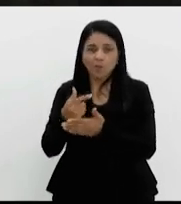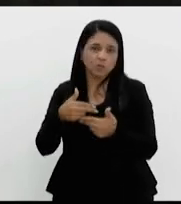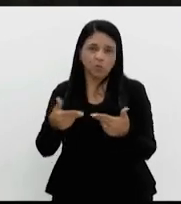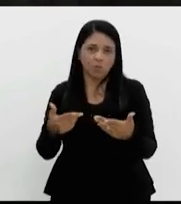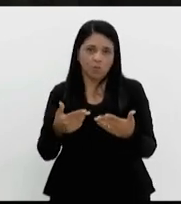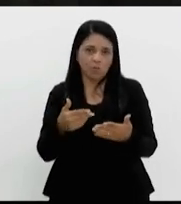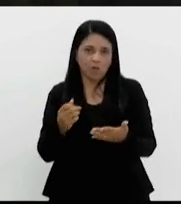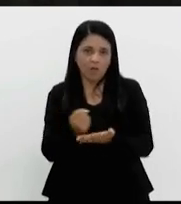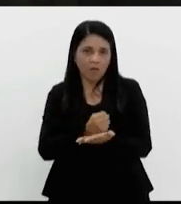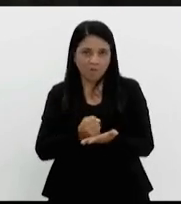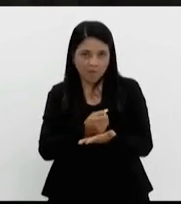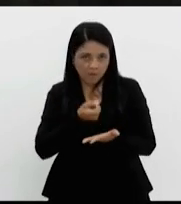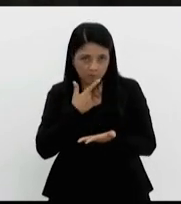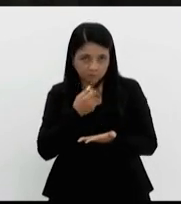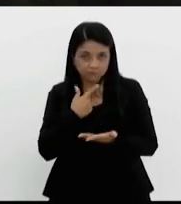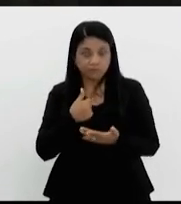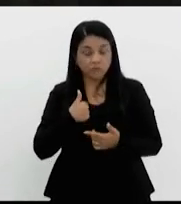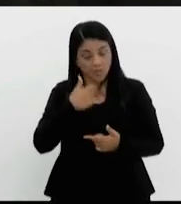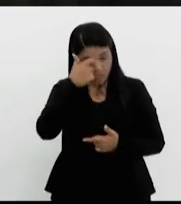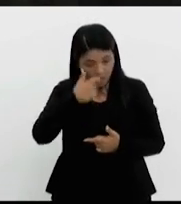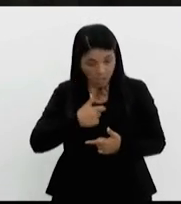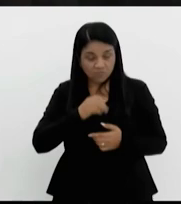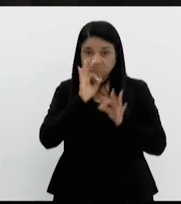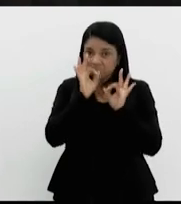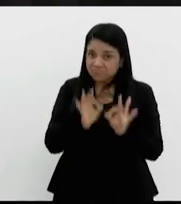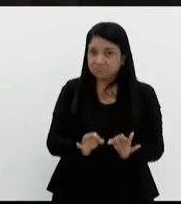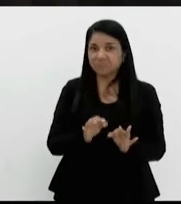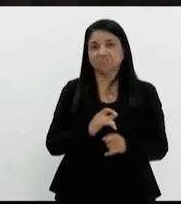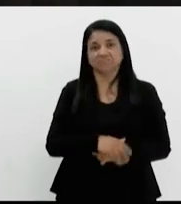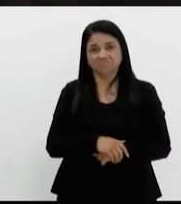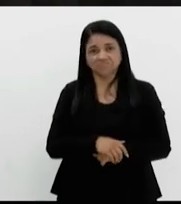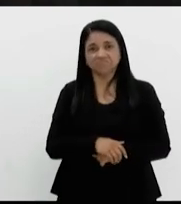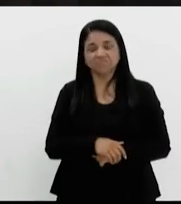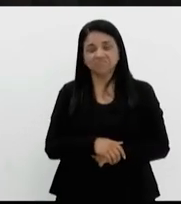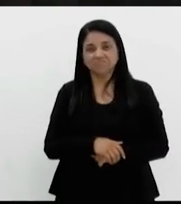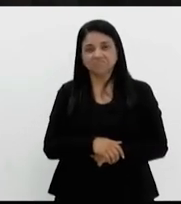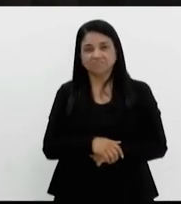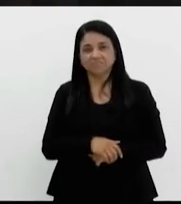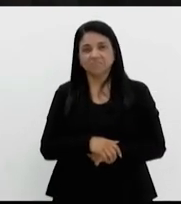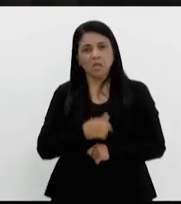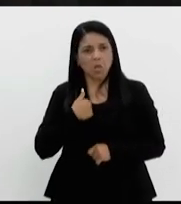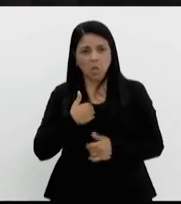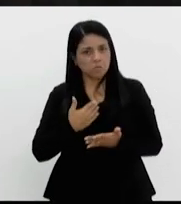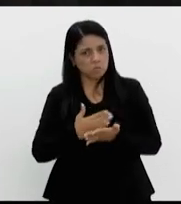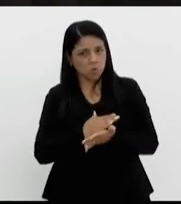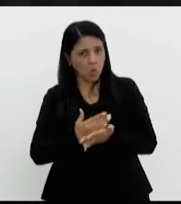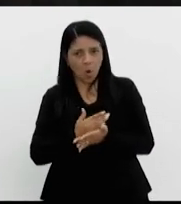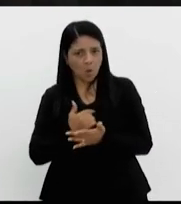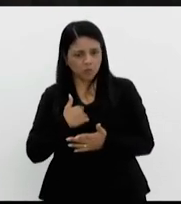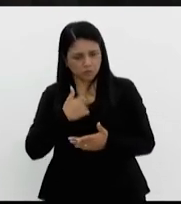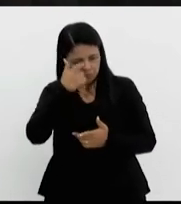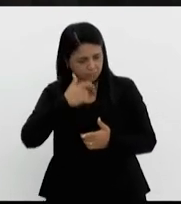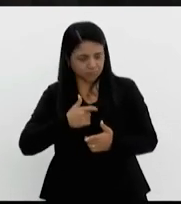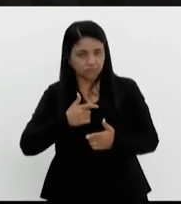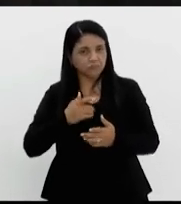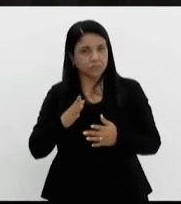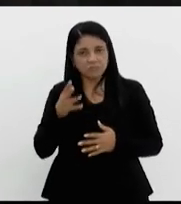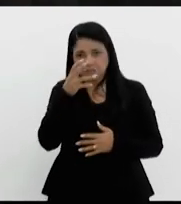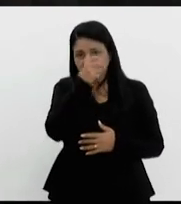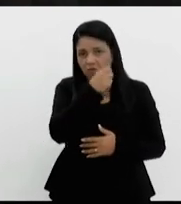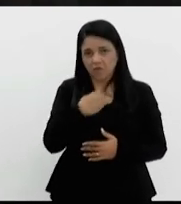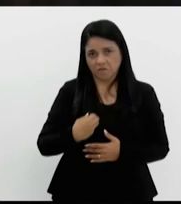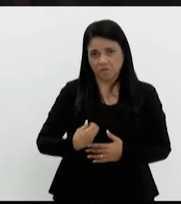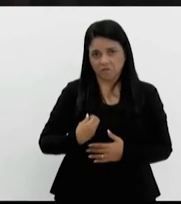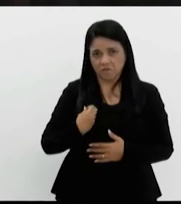remédio. Eu, sinceramente, eu não me incomodaria, não, de salvar uma